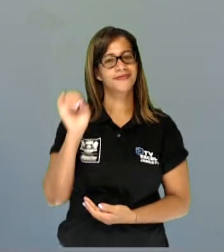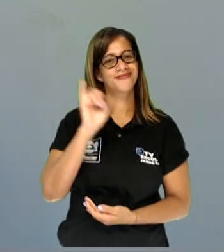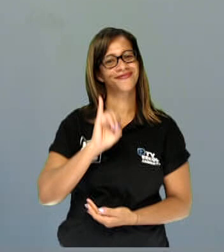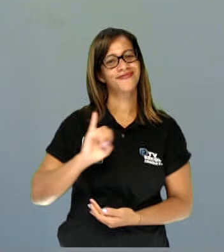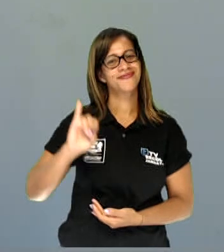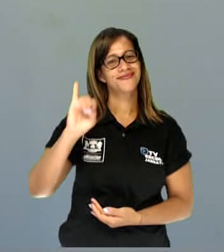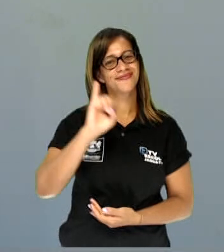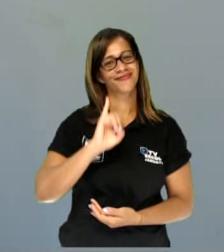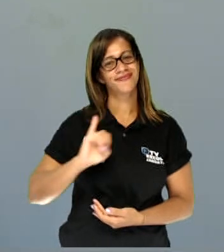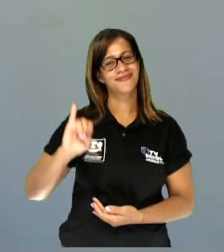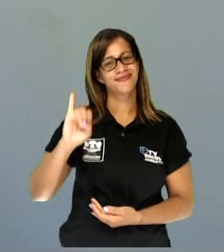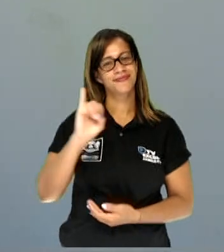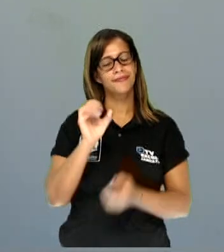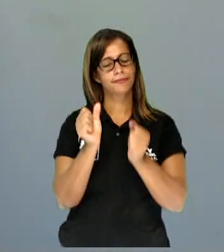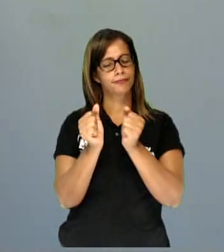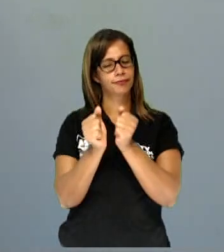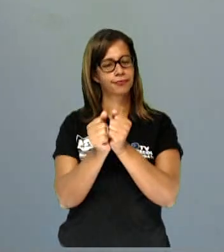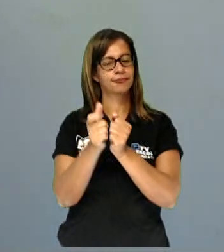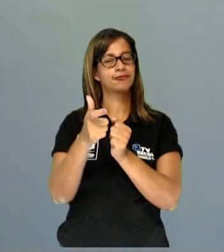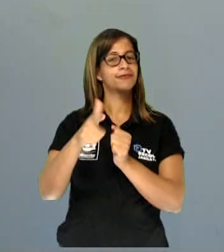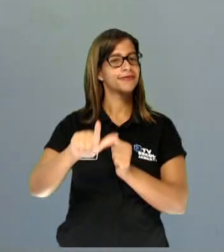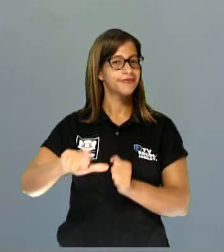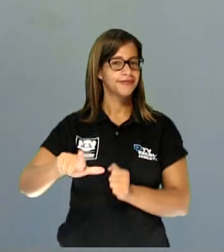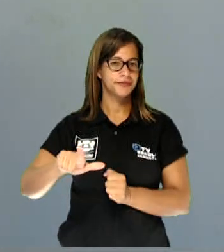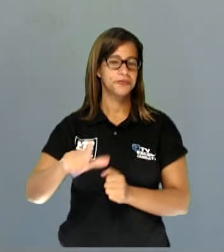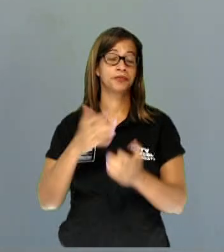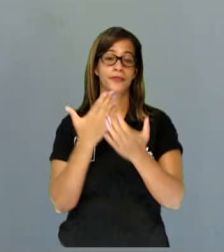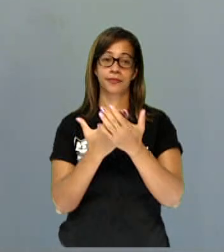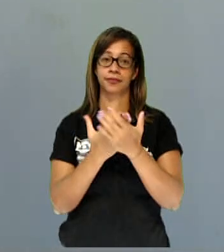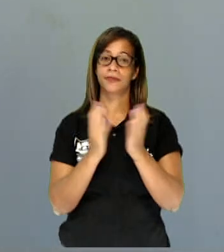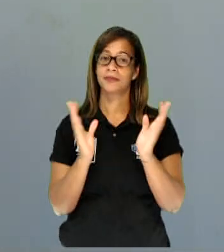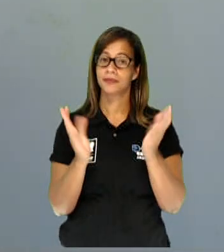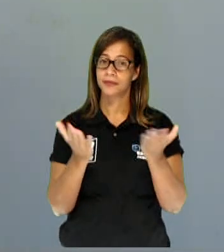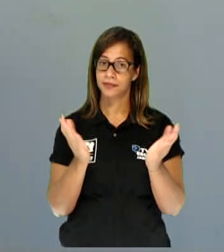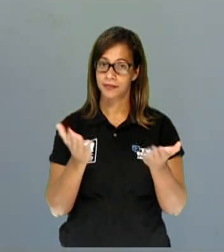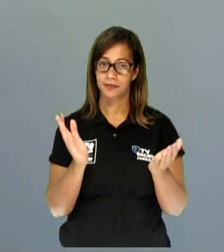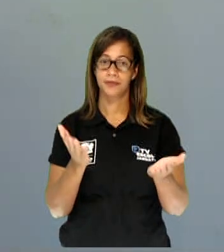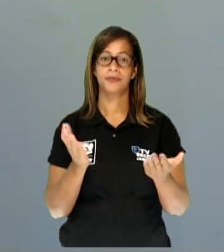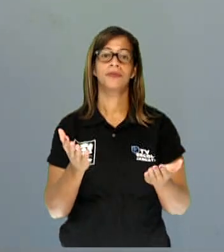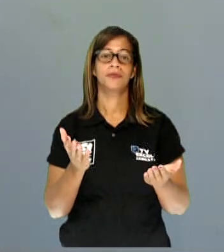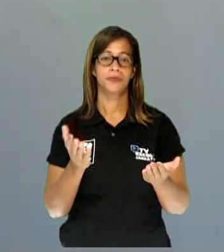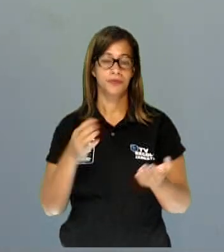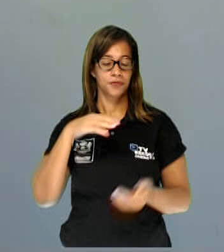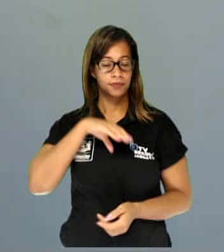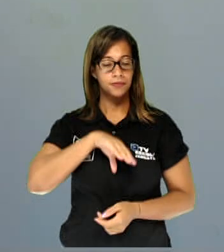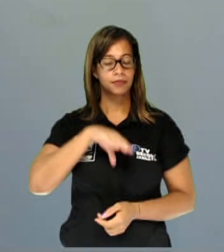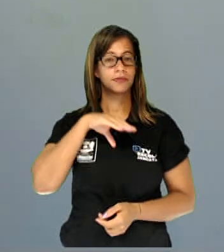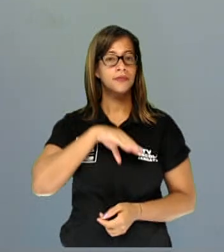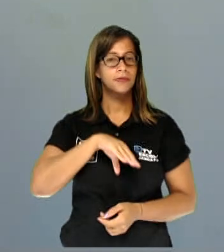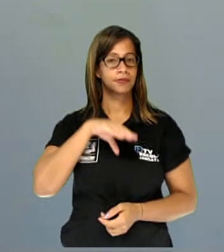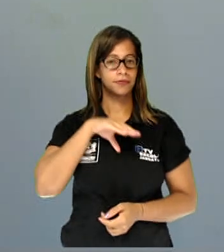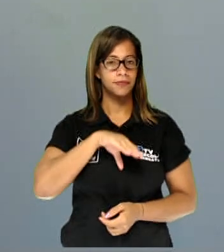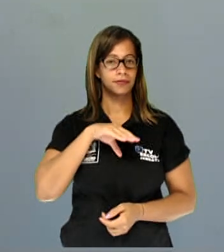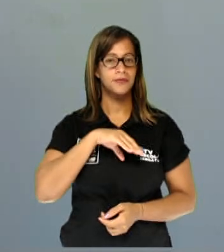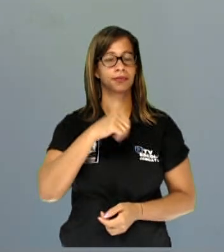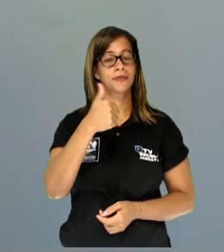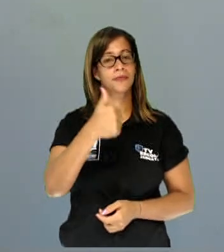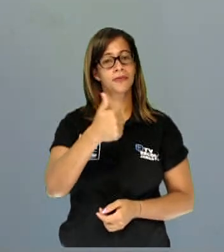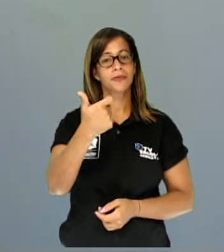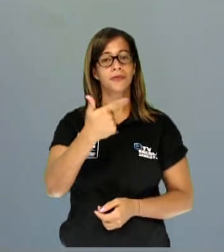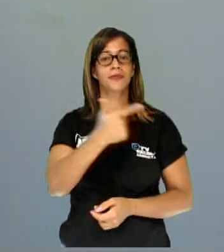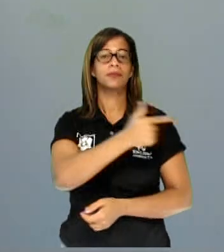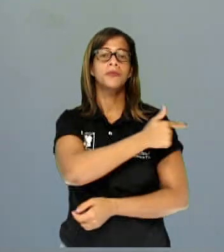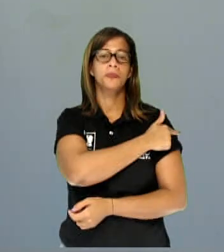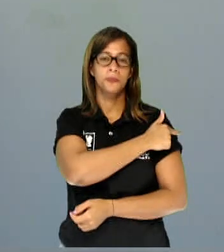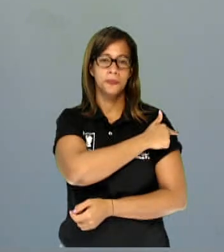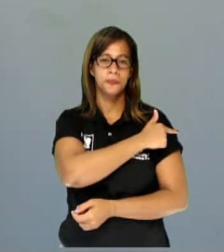Oi, gente, estamos juntos de novo. A aula de hoje é do componente curricular de língua portuguesa para as turmas do primeiro e